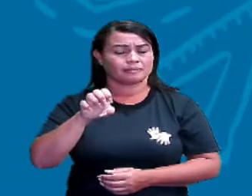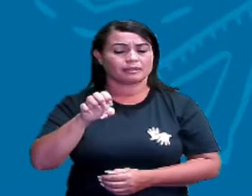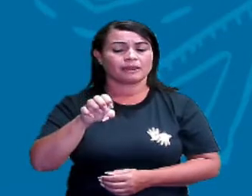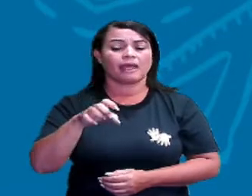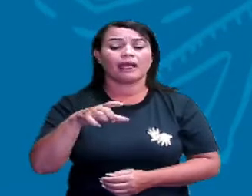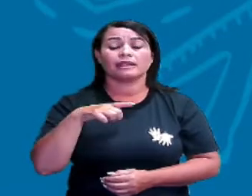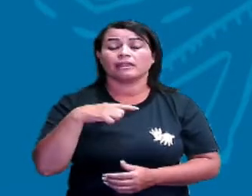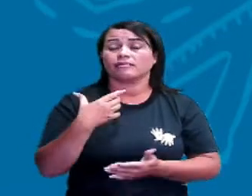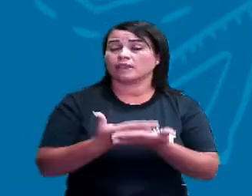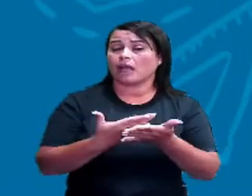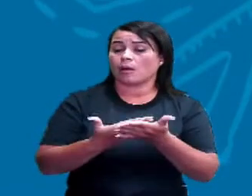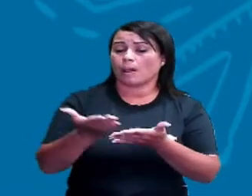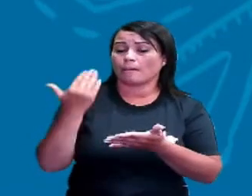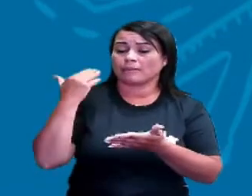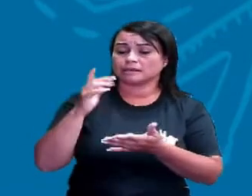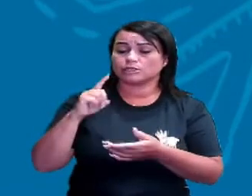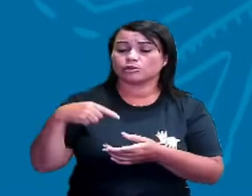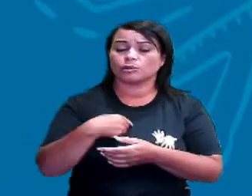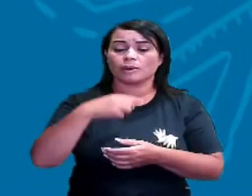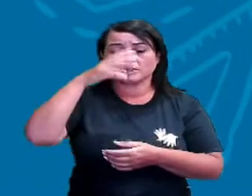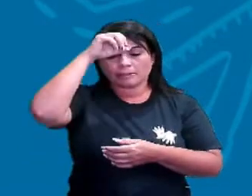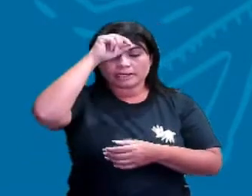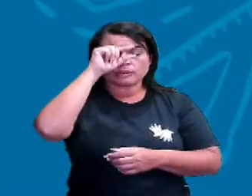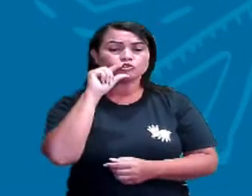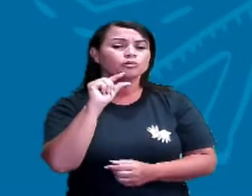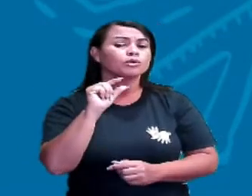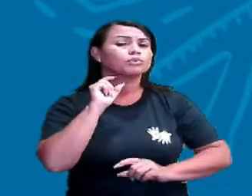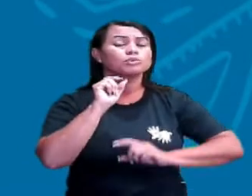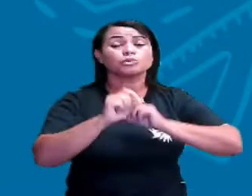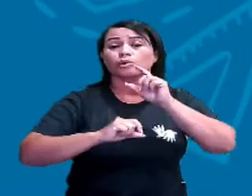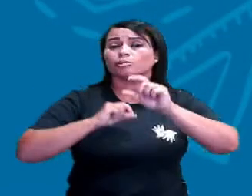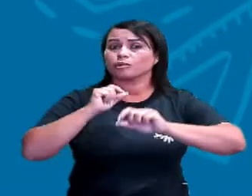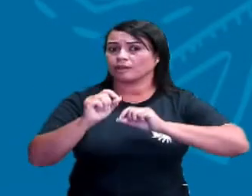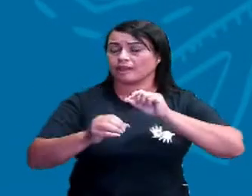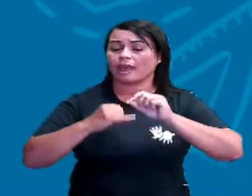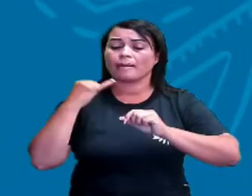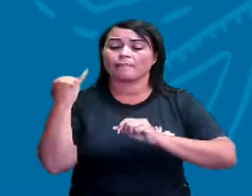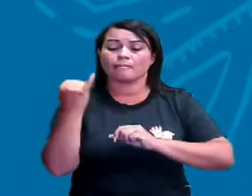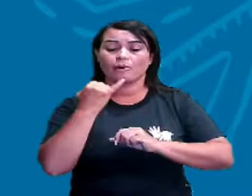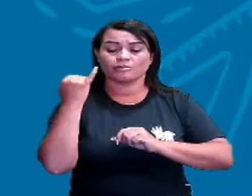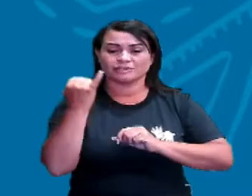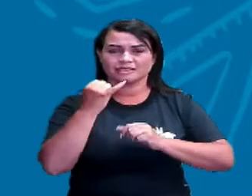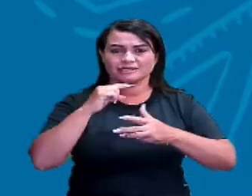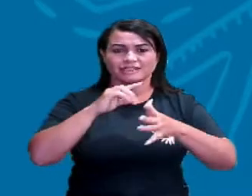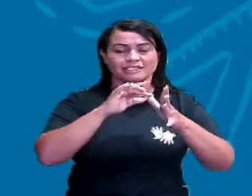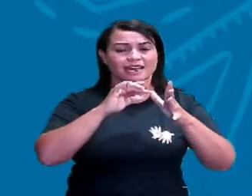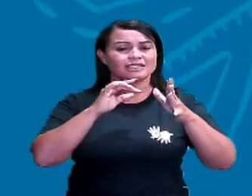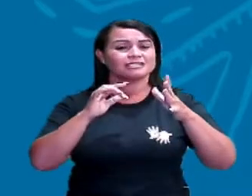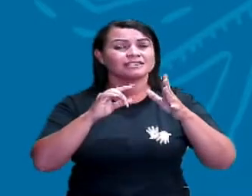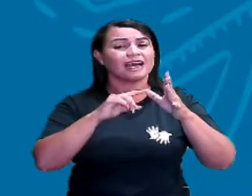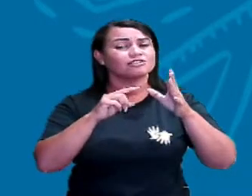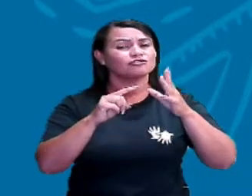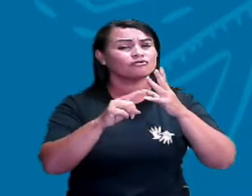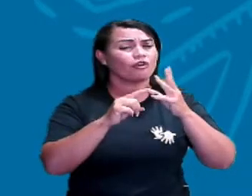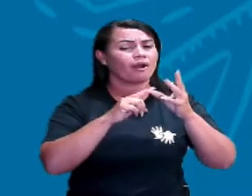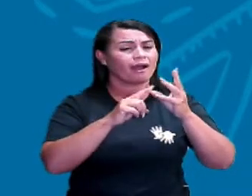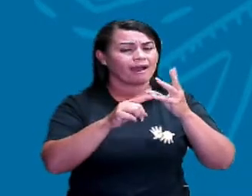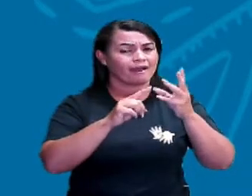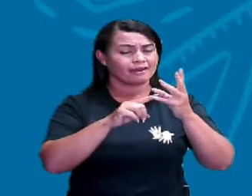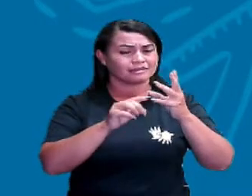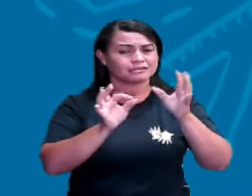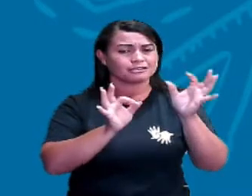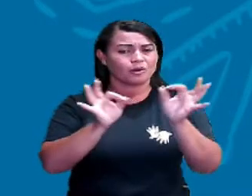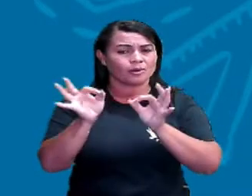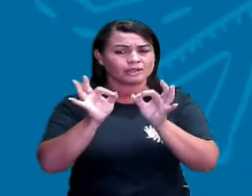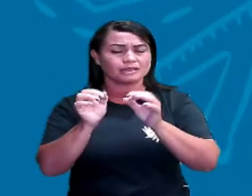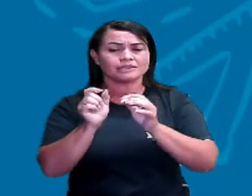aula passada, a gente aprendeu um pouquinho sobre a importância das vogais na formação das sílabas,